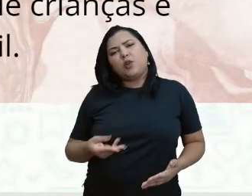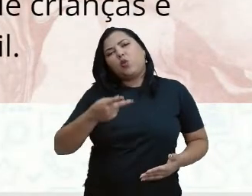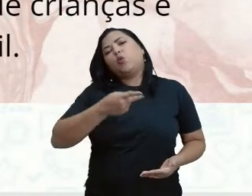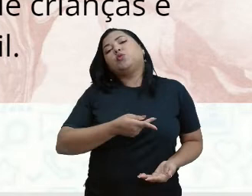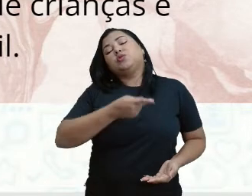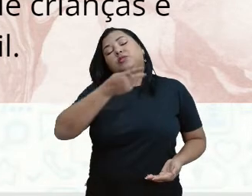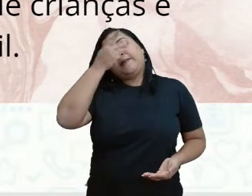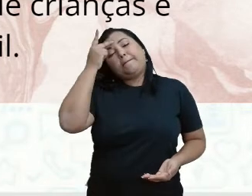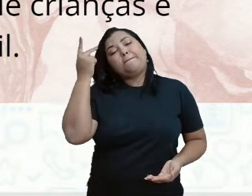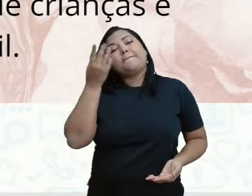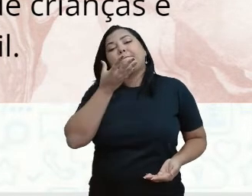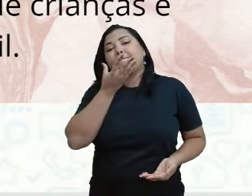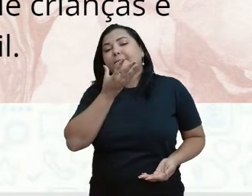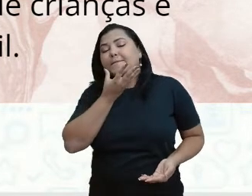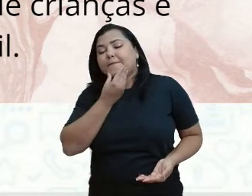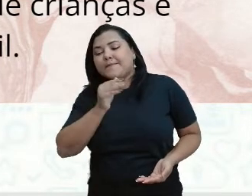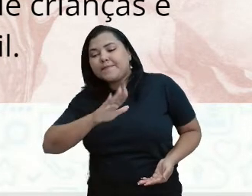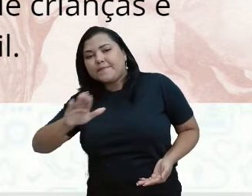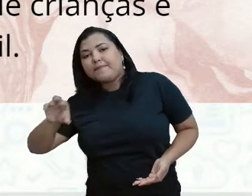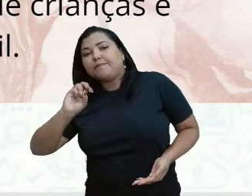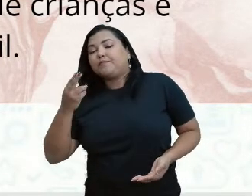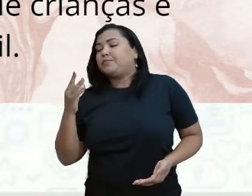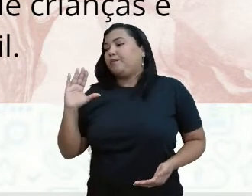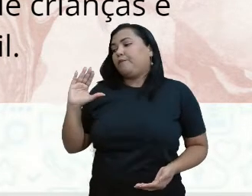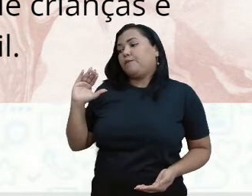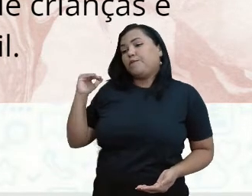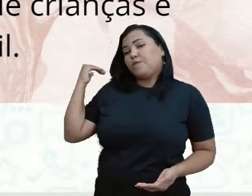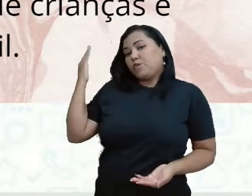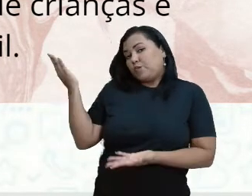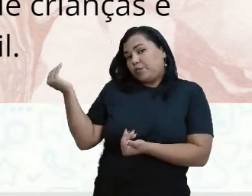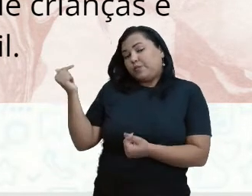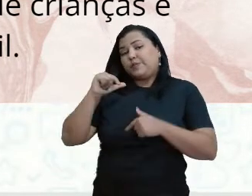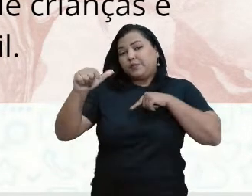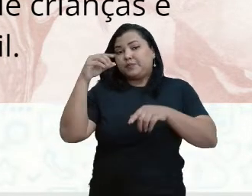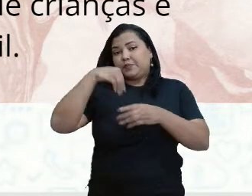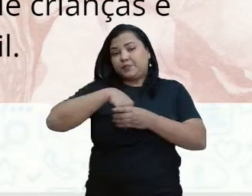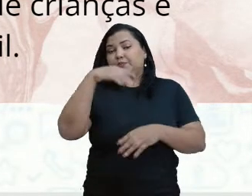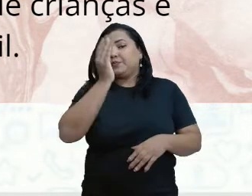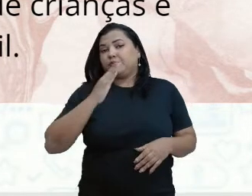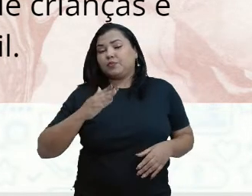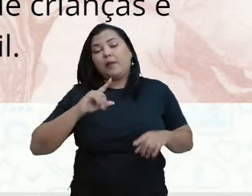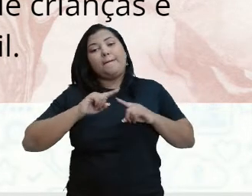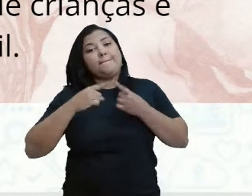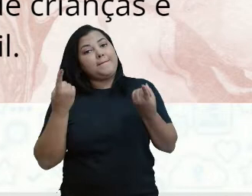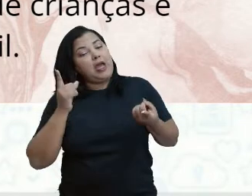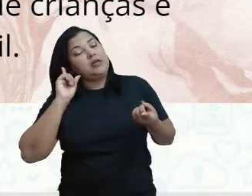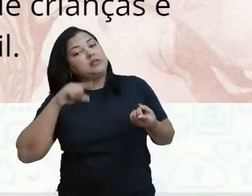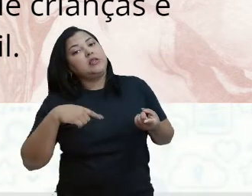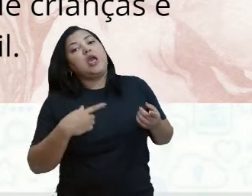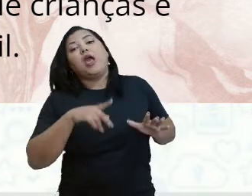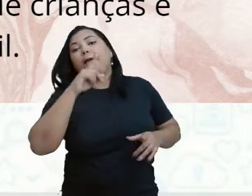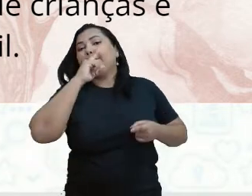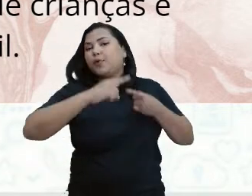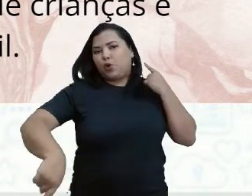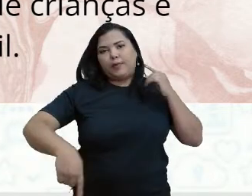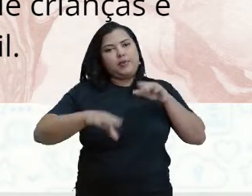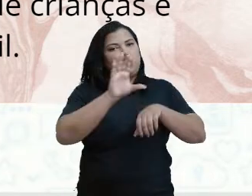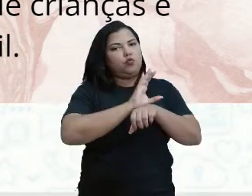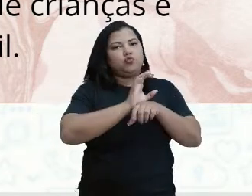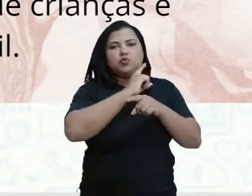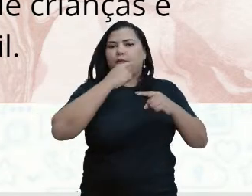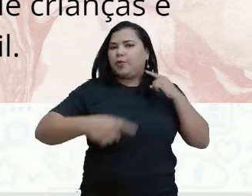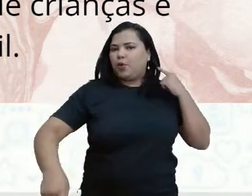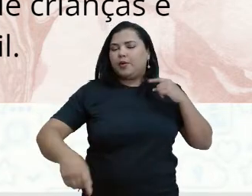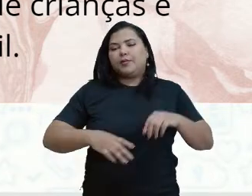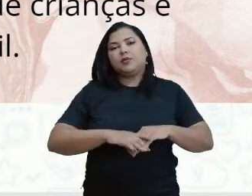no Brasil, mas isso é proibido pela Constituição. Então, aqui eu tenho uma relação de sentido de adversidade, de